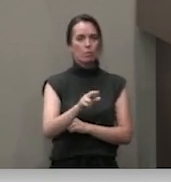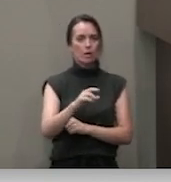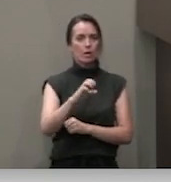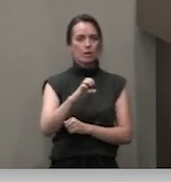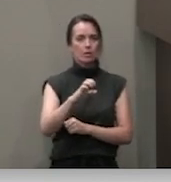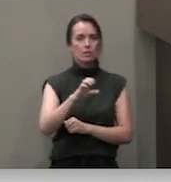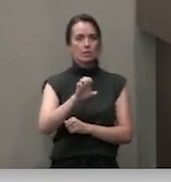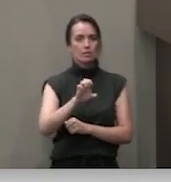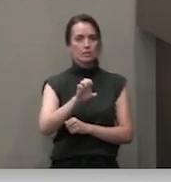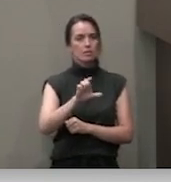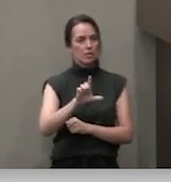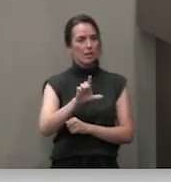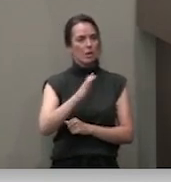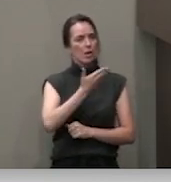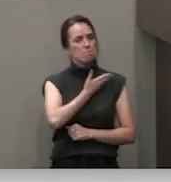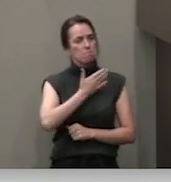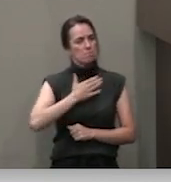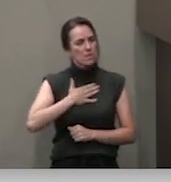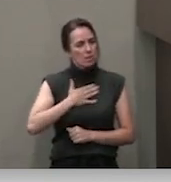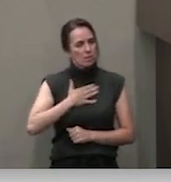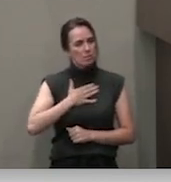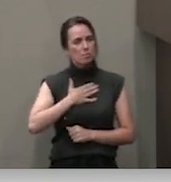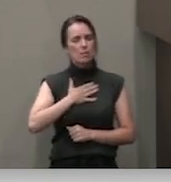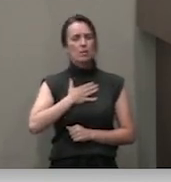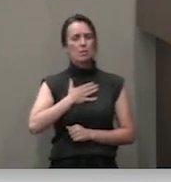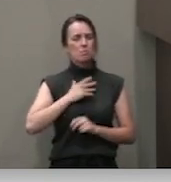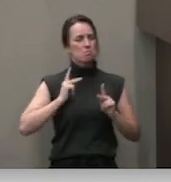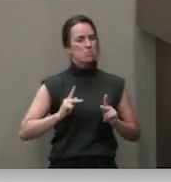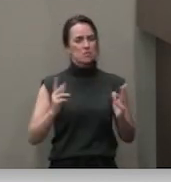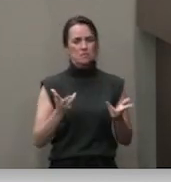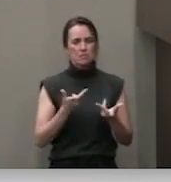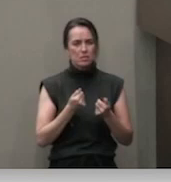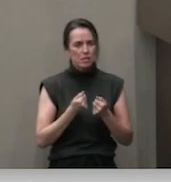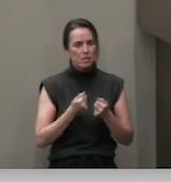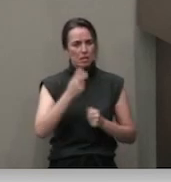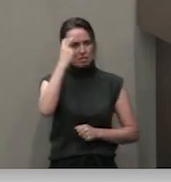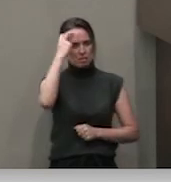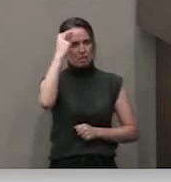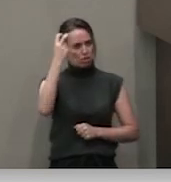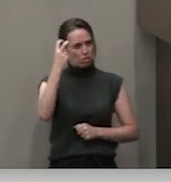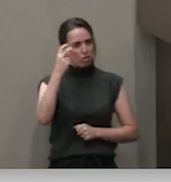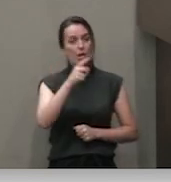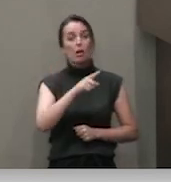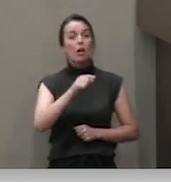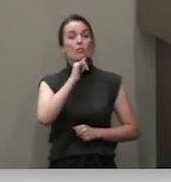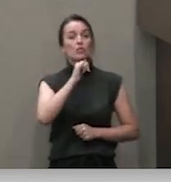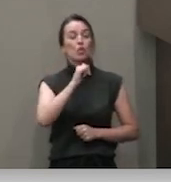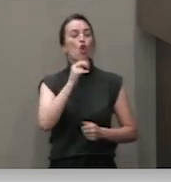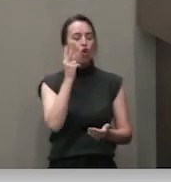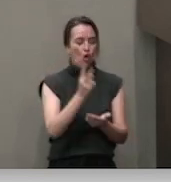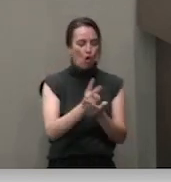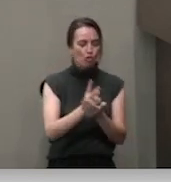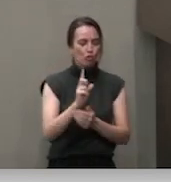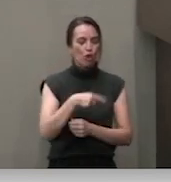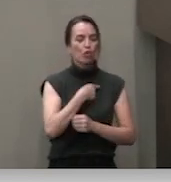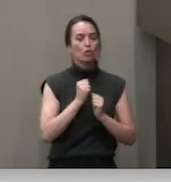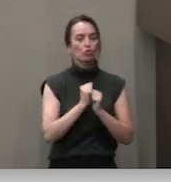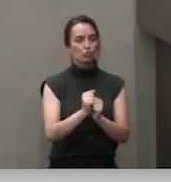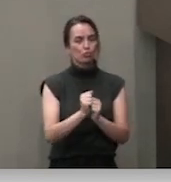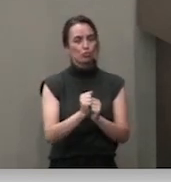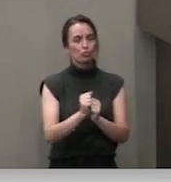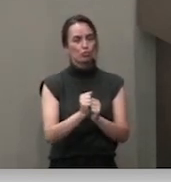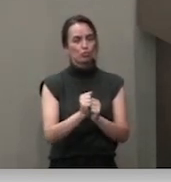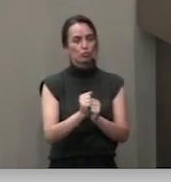uma pessoa fantástica inteligentíssima continua nós estaremos ao teu